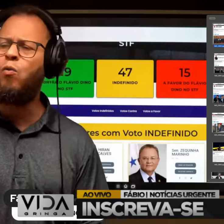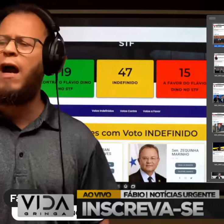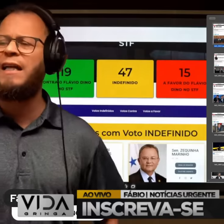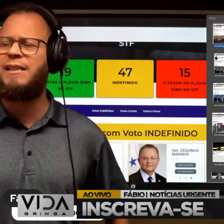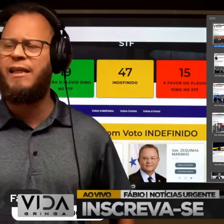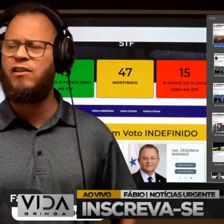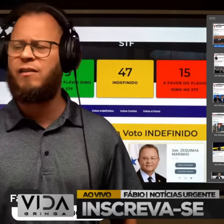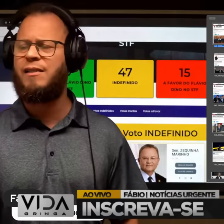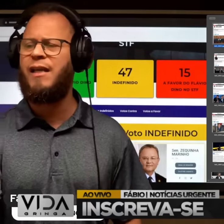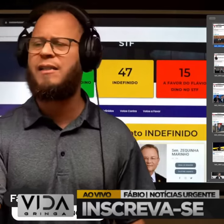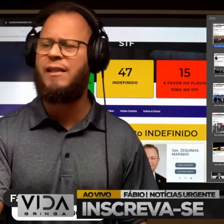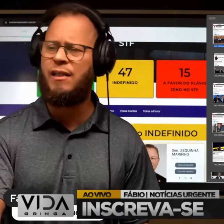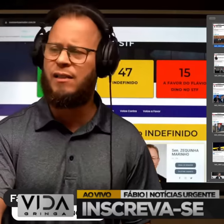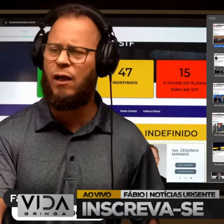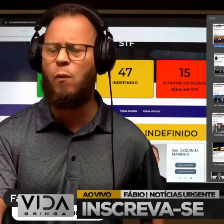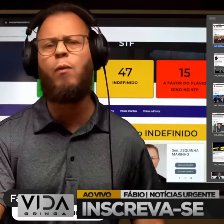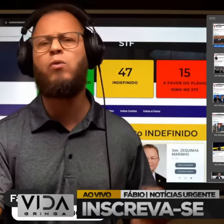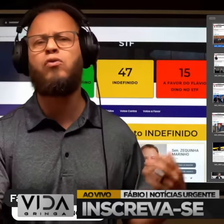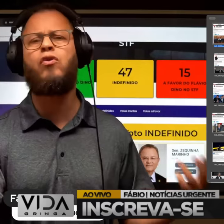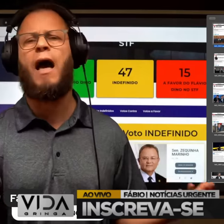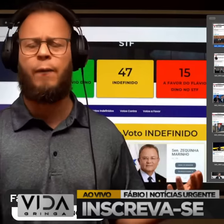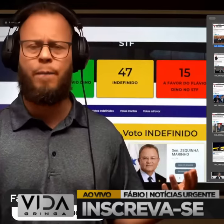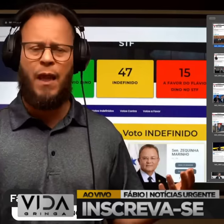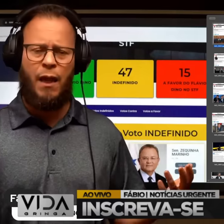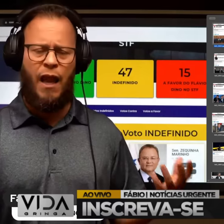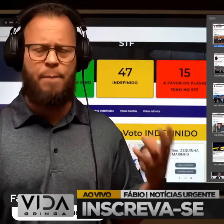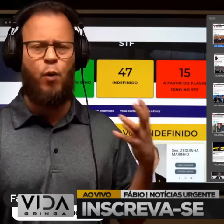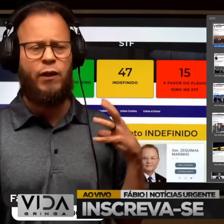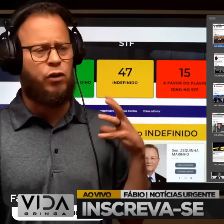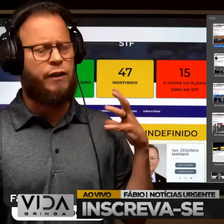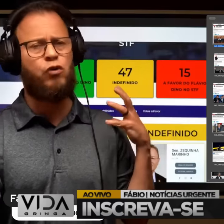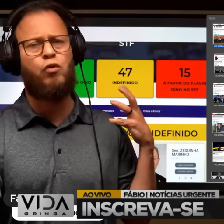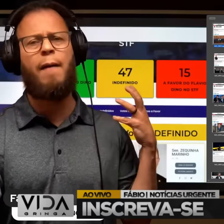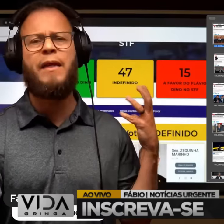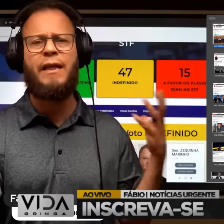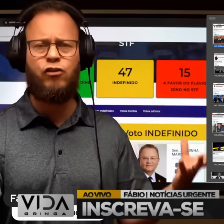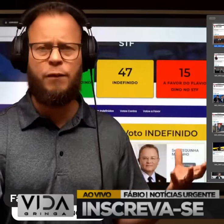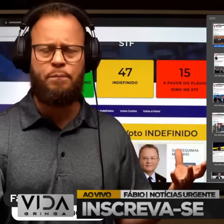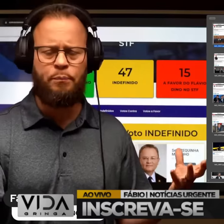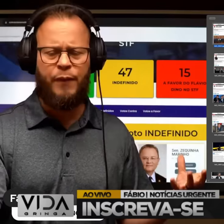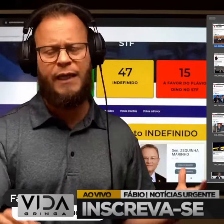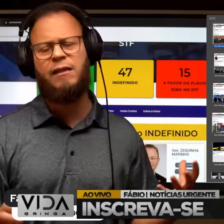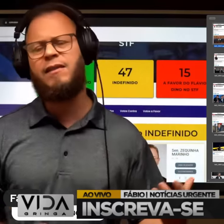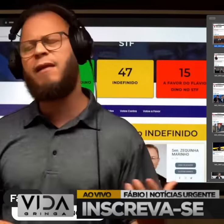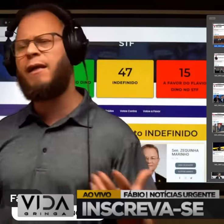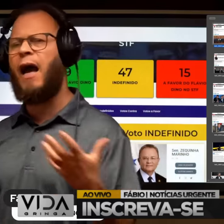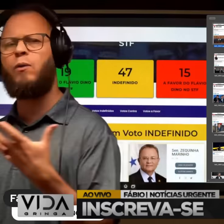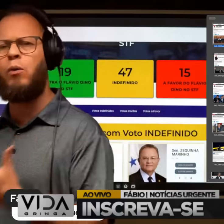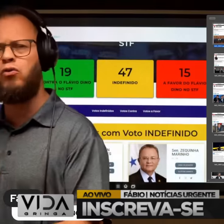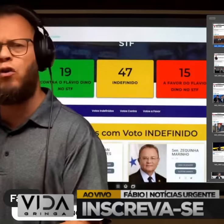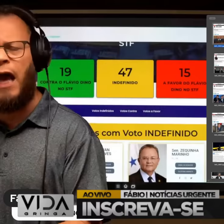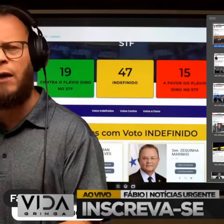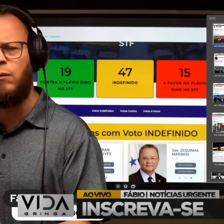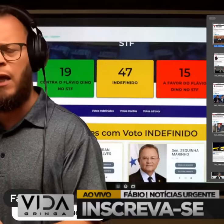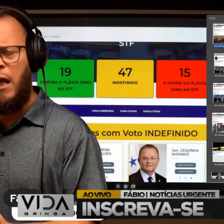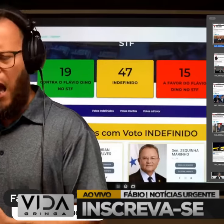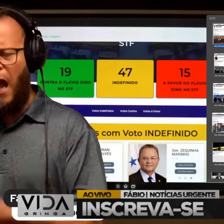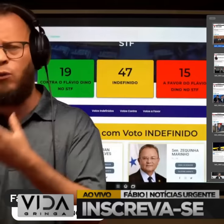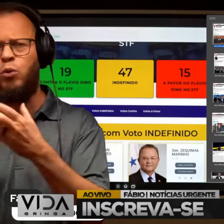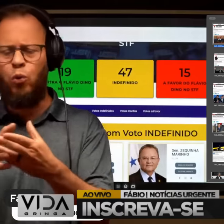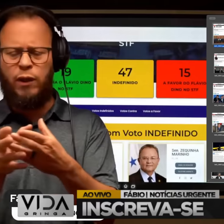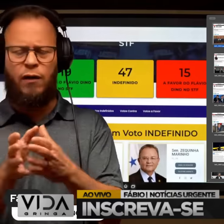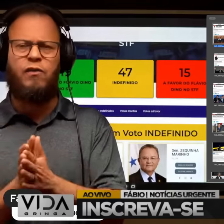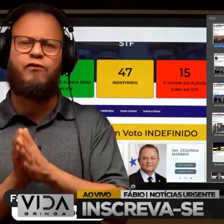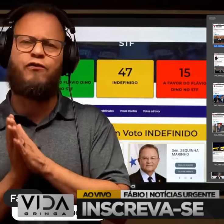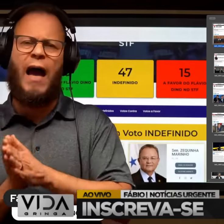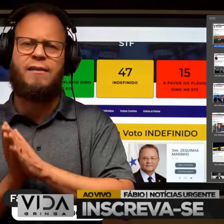um racista, sexista como Bolsonaro? É porque nós temos uma mídia que elas atacaram o Bolsonaro. Aí o